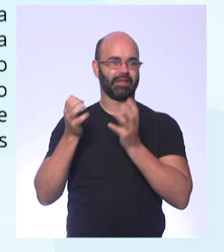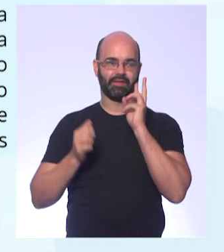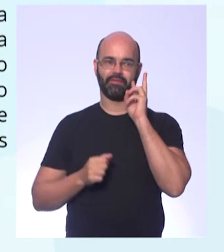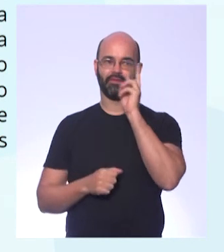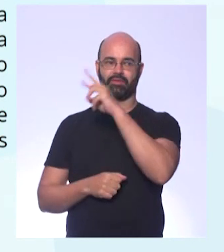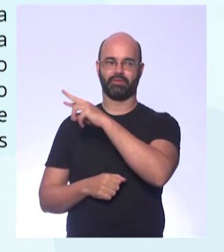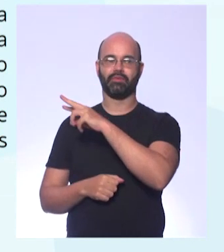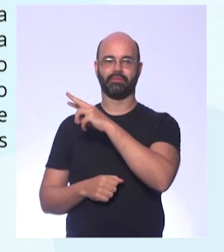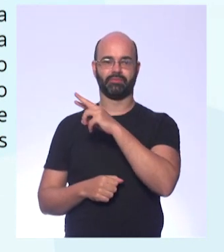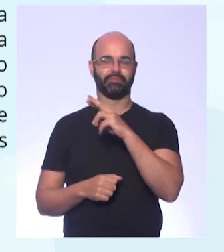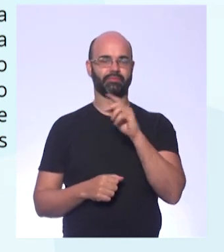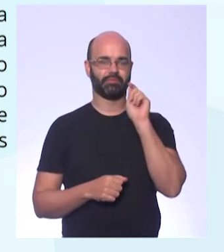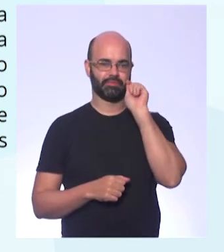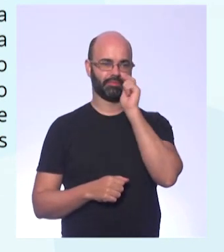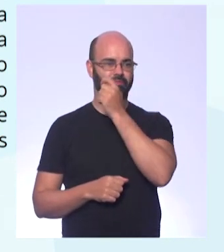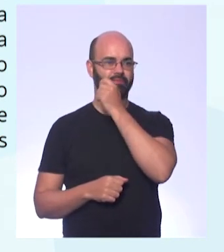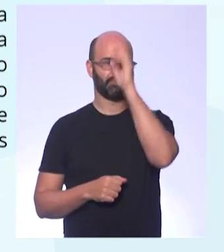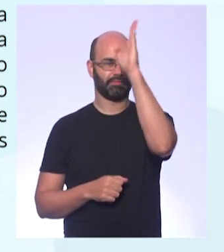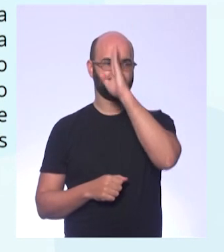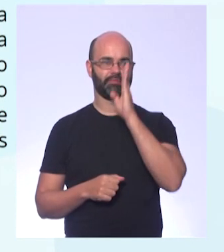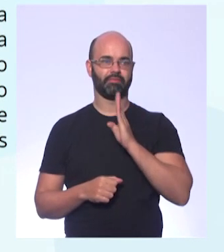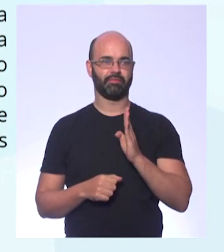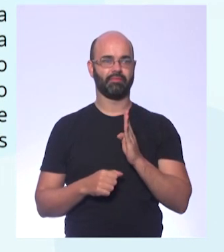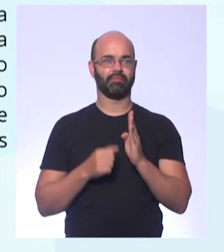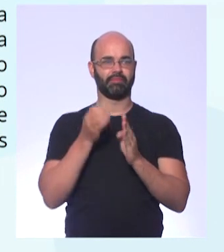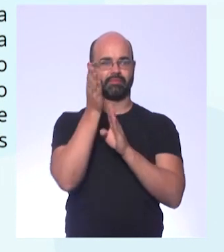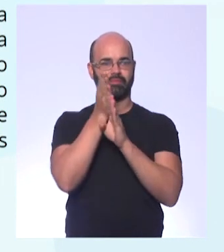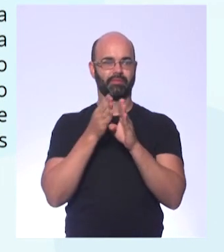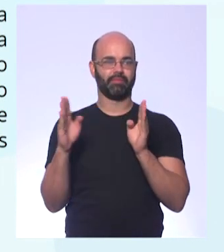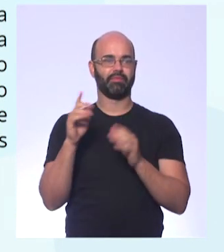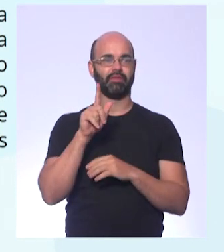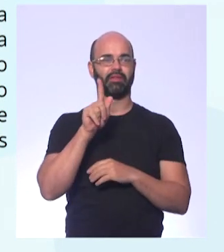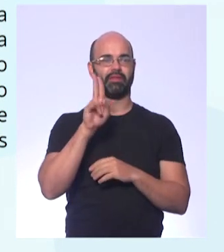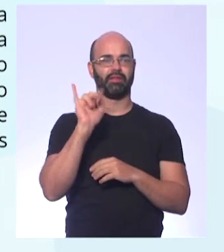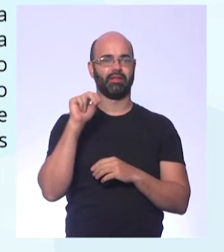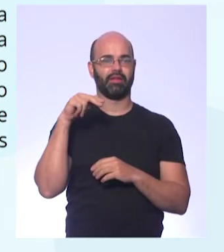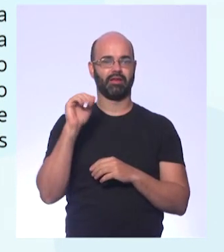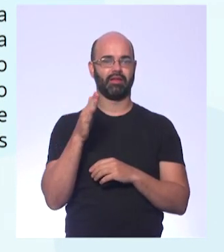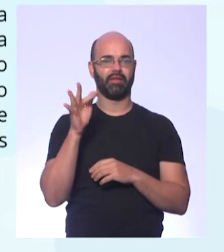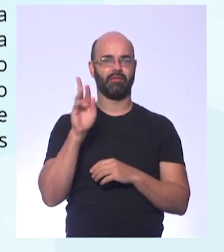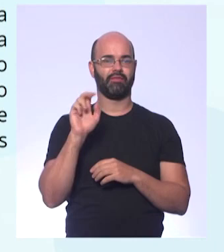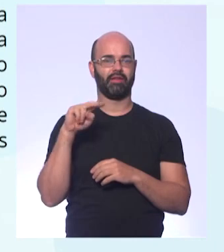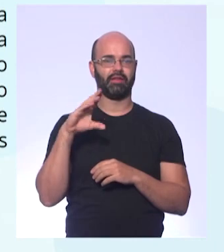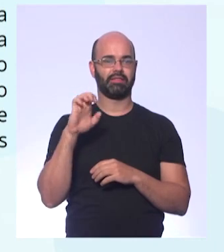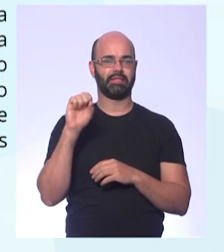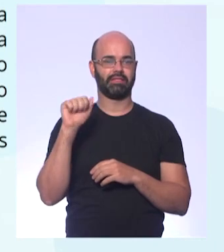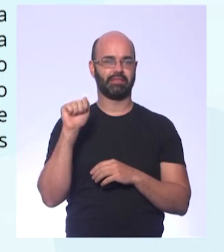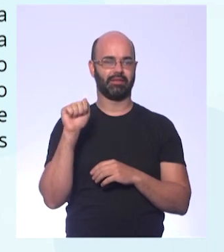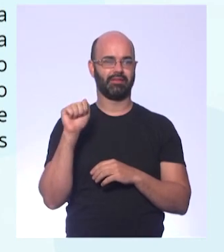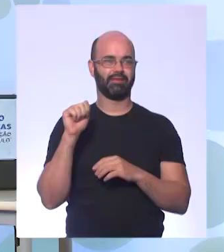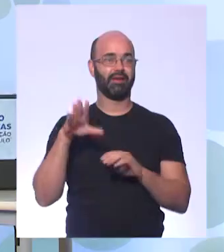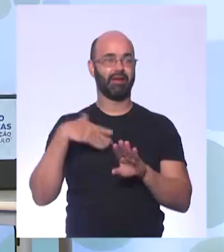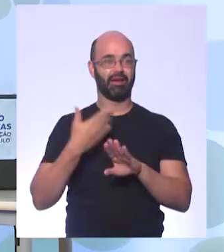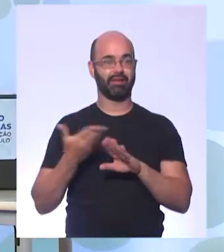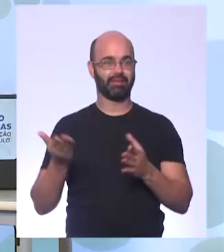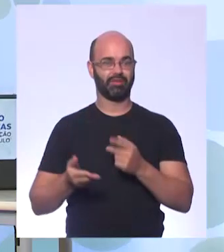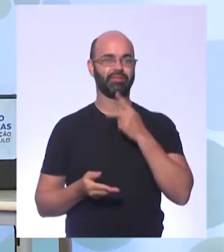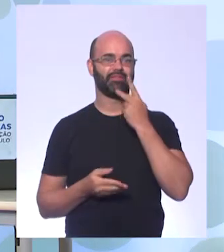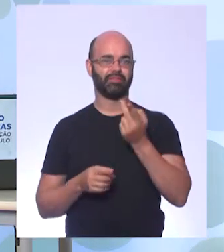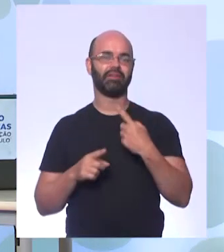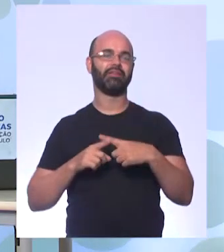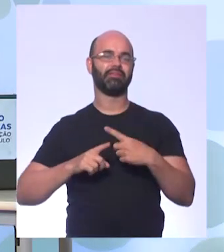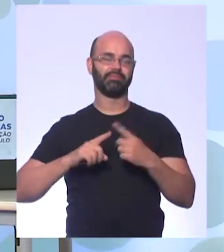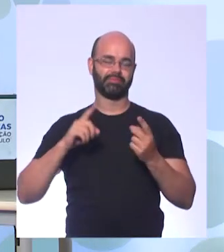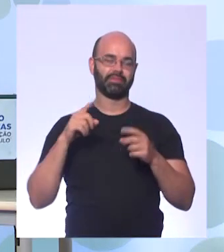divisa do Amapá, do Brasil, com a Guiana Francesa, né? Que até hoje a Guiana Francesa ela é chamada de Guiana Francesa porque é um